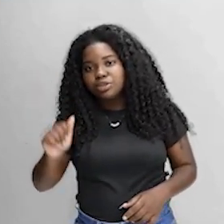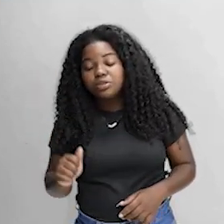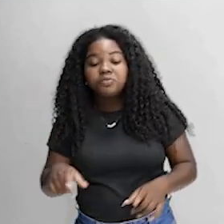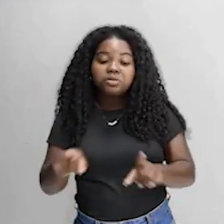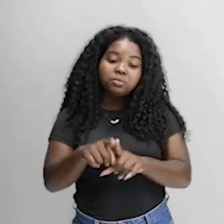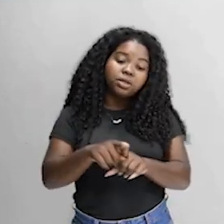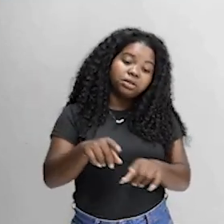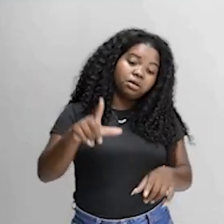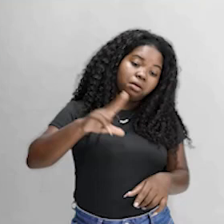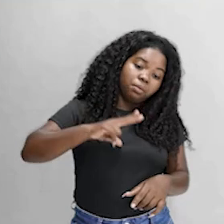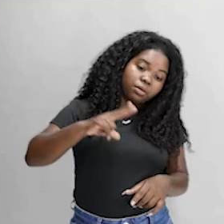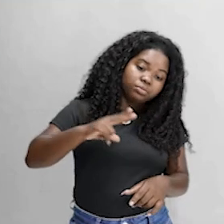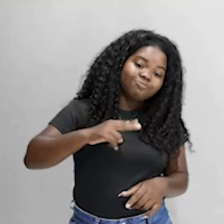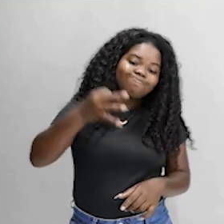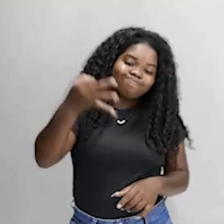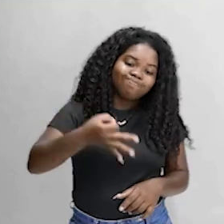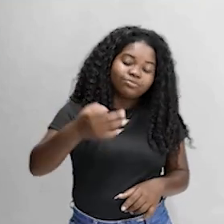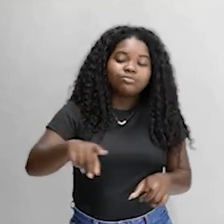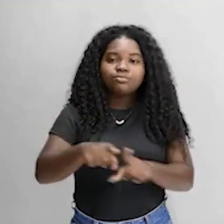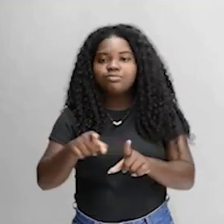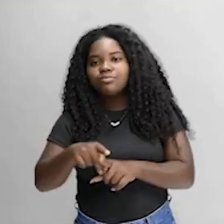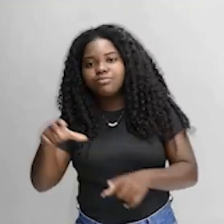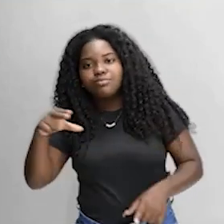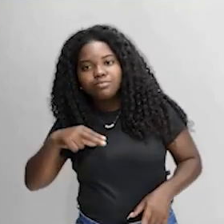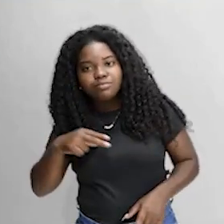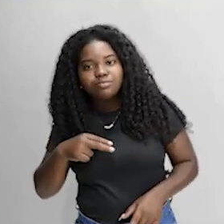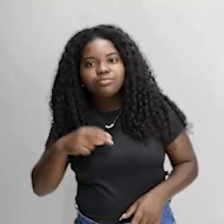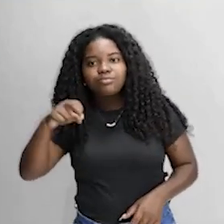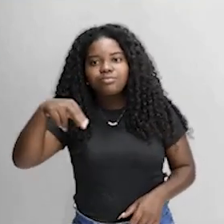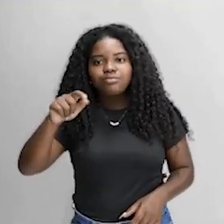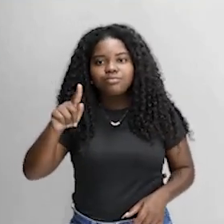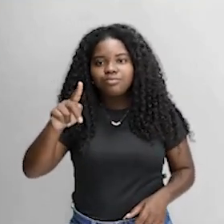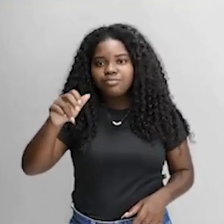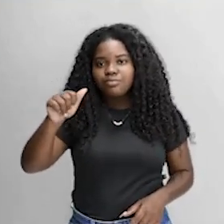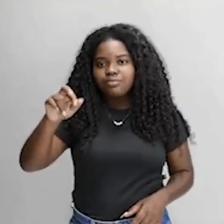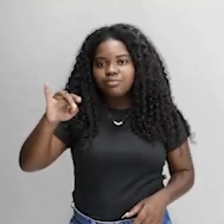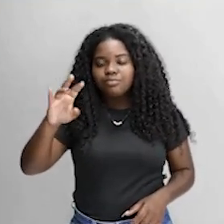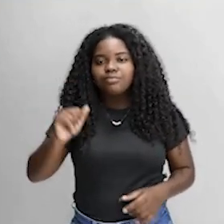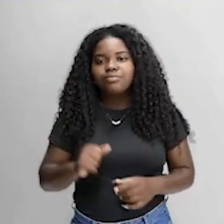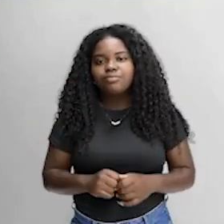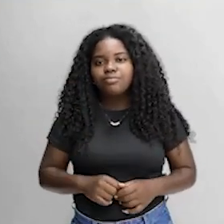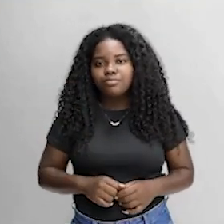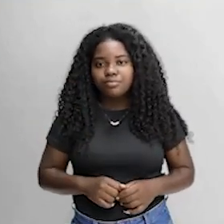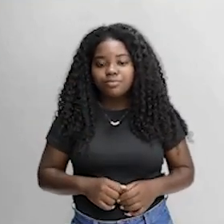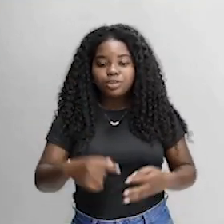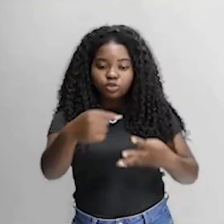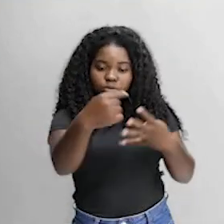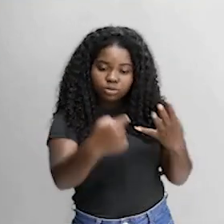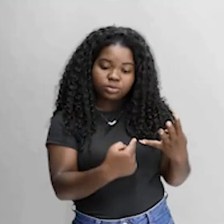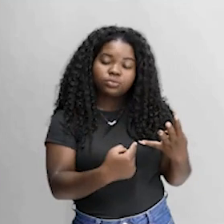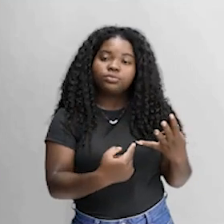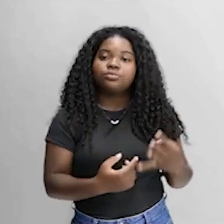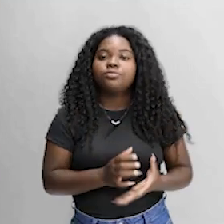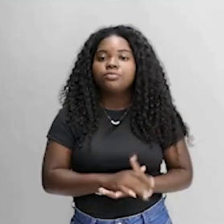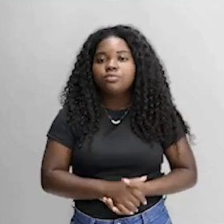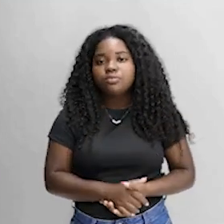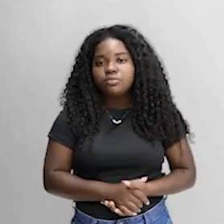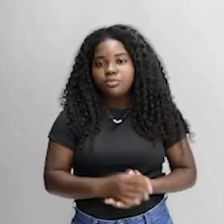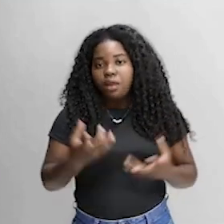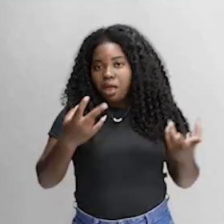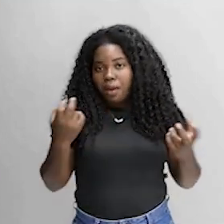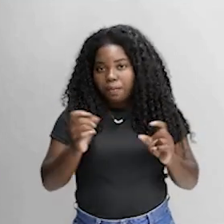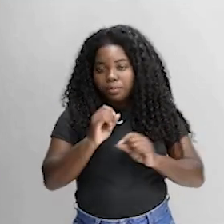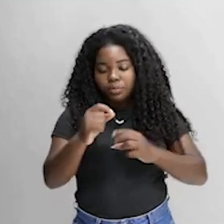particular afirmativa e proposição particular negativa. Na ordem de força são essas quatro, tá? Perceba que nós temos